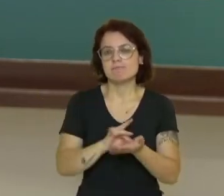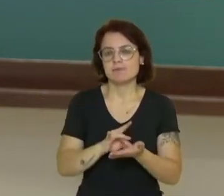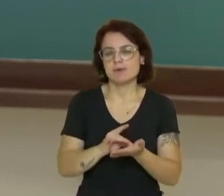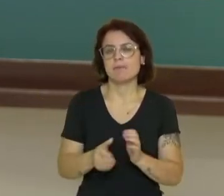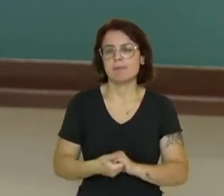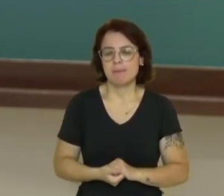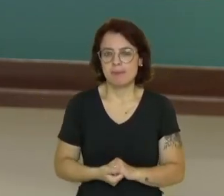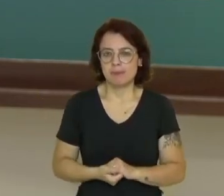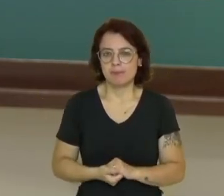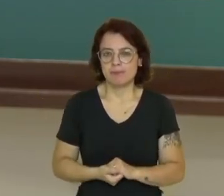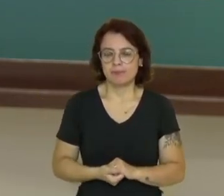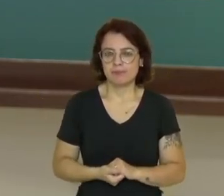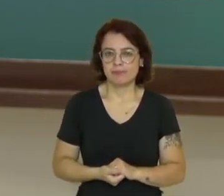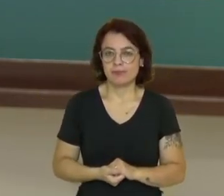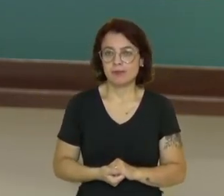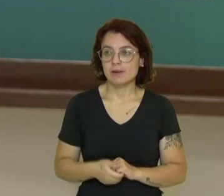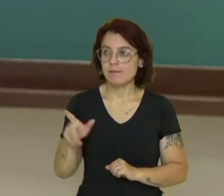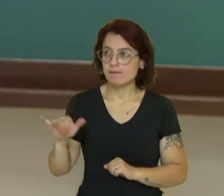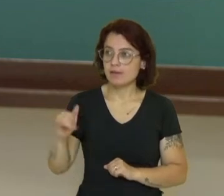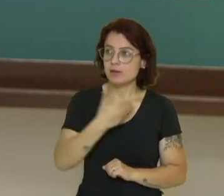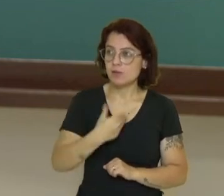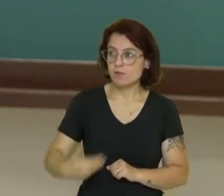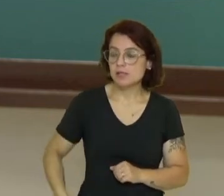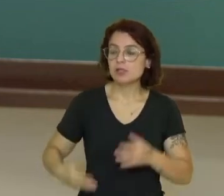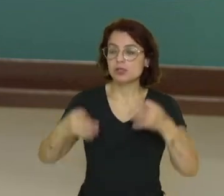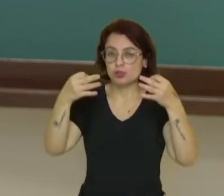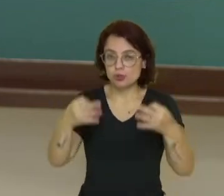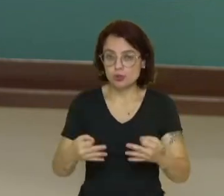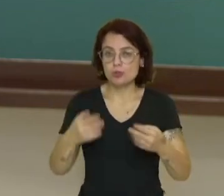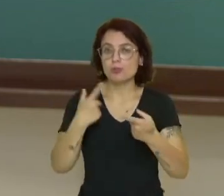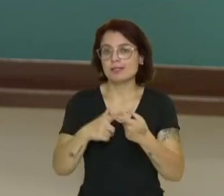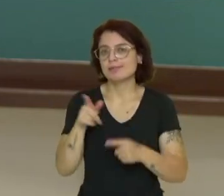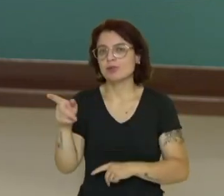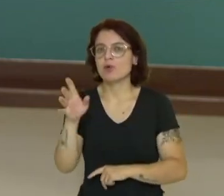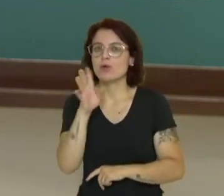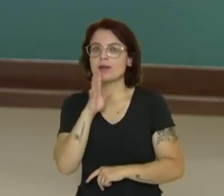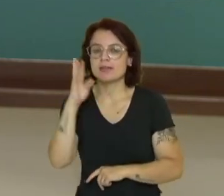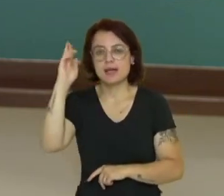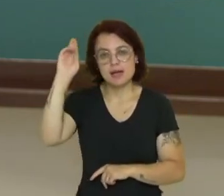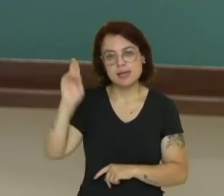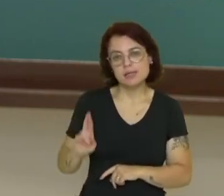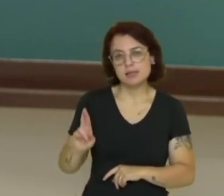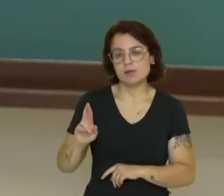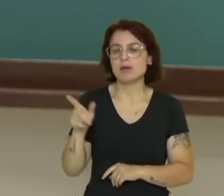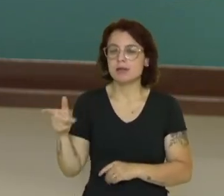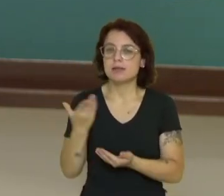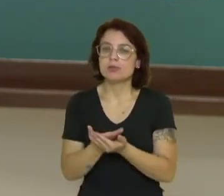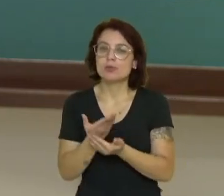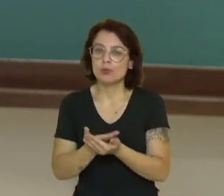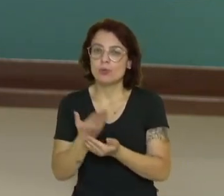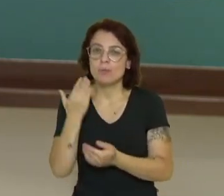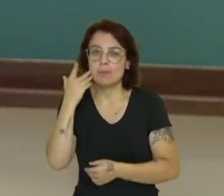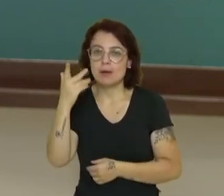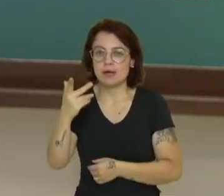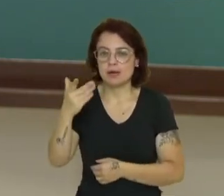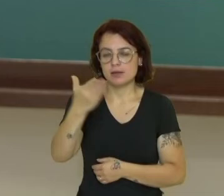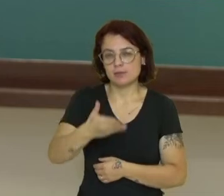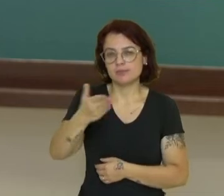Então, ele vai ser um governante justo porque ele conhece racionalmente, ele estudou o